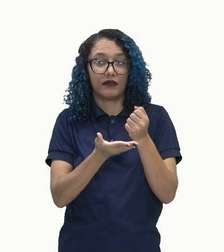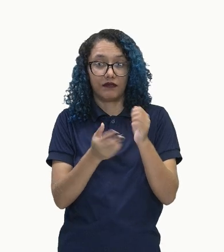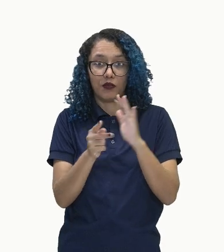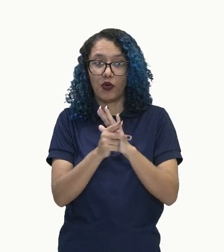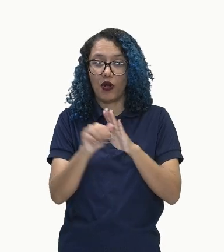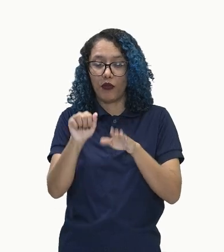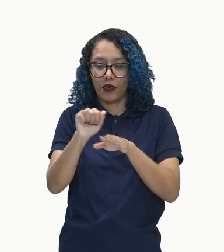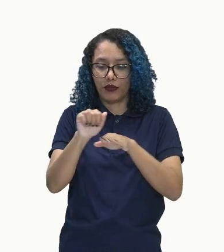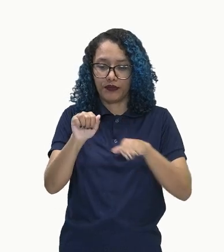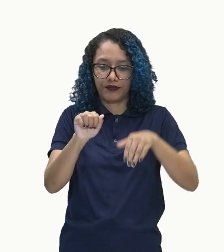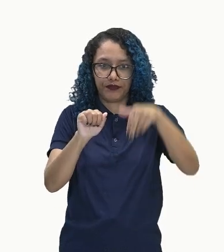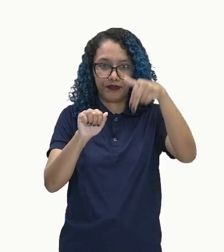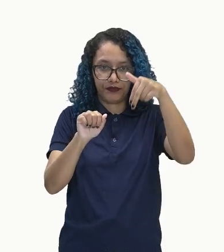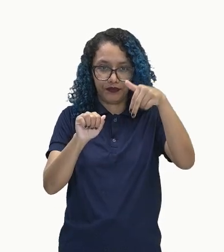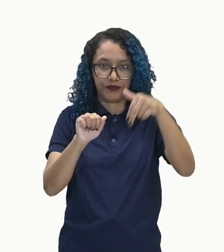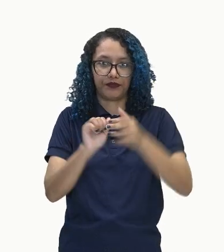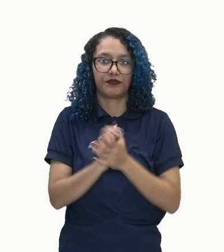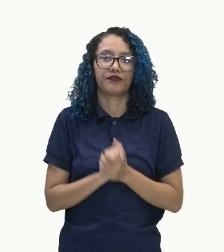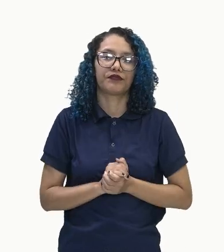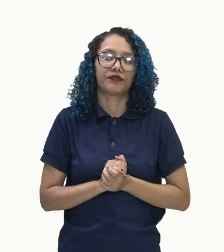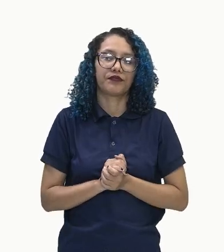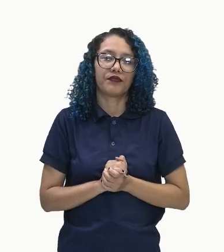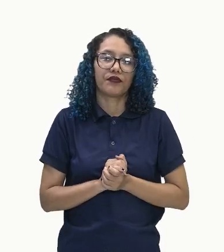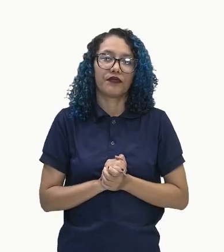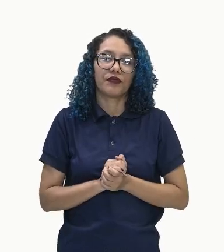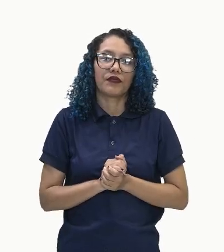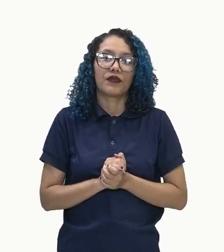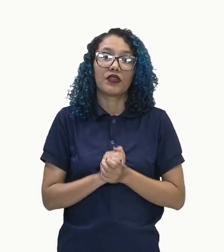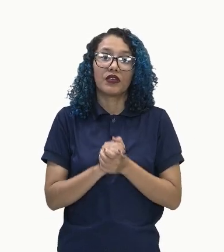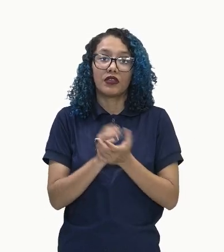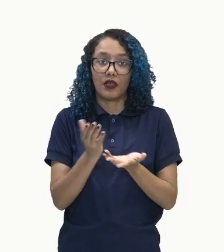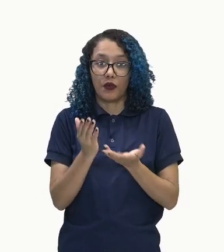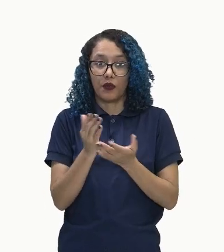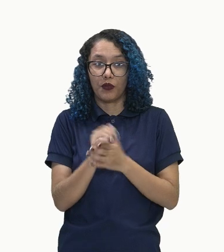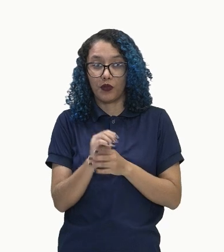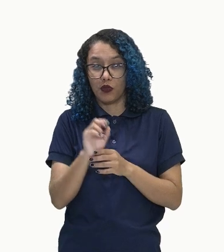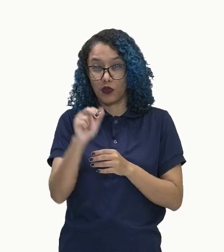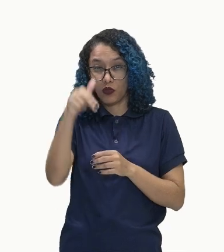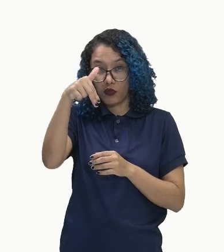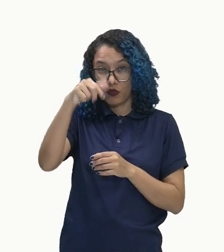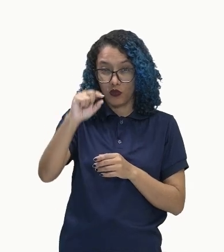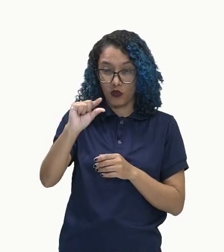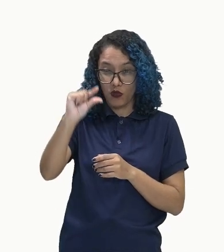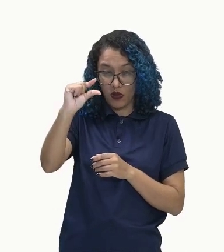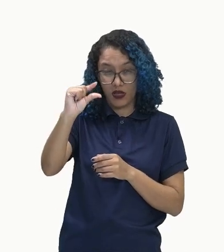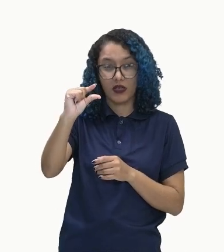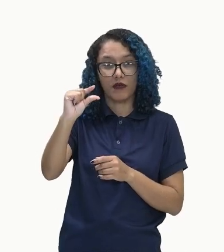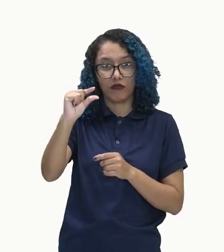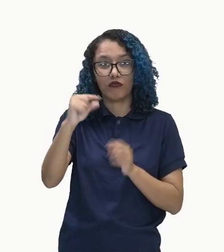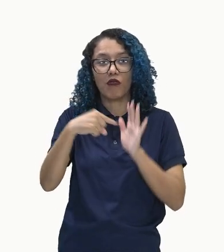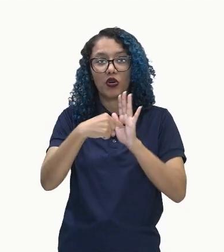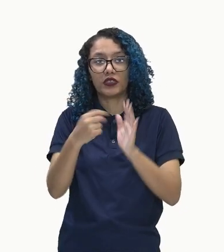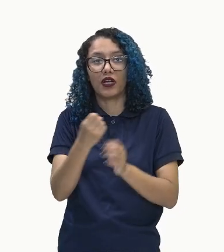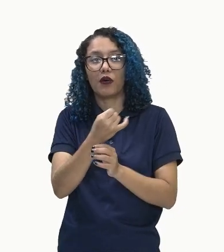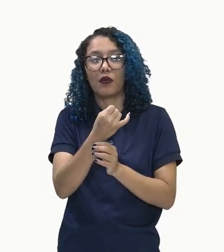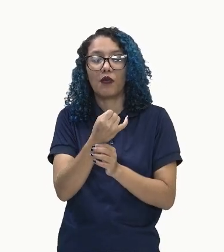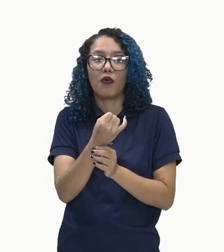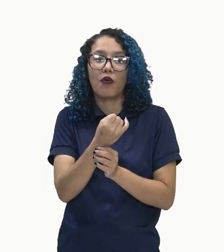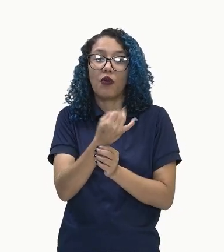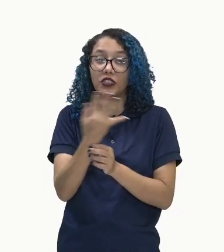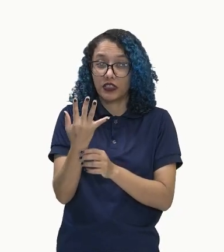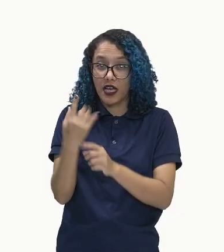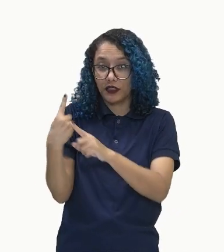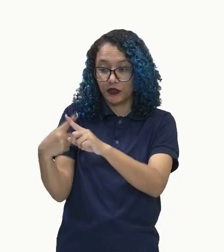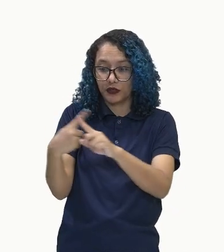de potenciação e que o expoente indica quantas vezes a base vai ser multiplicada, certo? Então, no que nós temos aqui, ó, olha o que nós